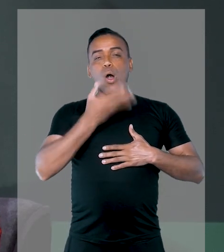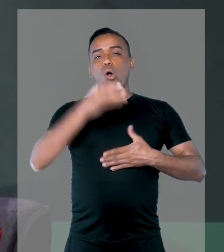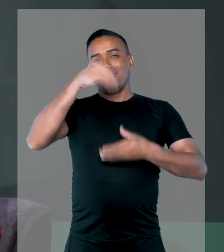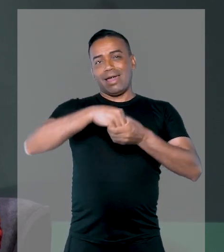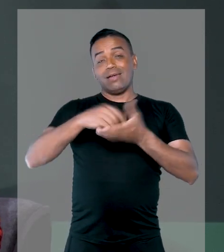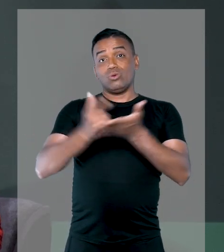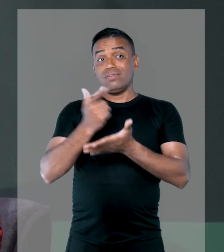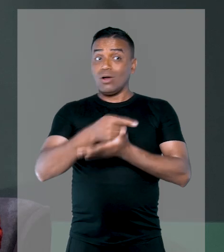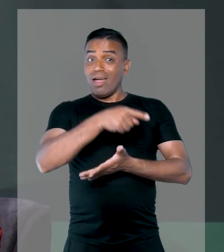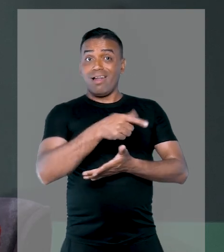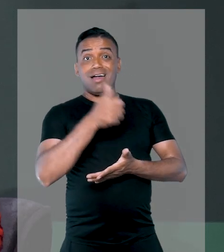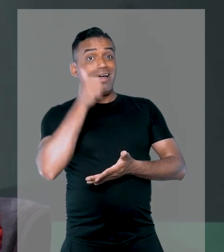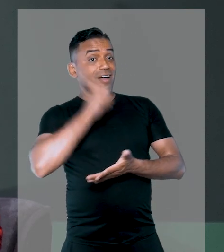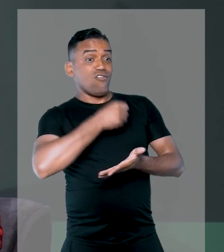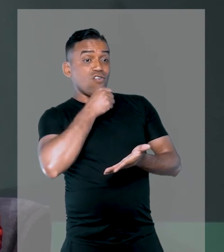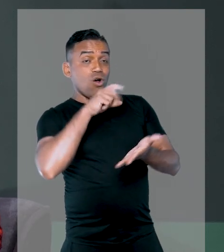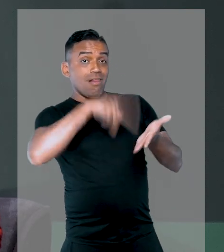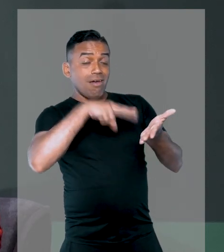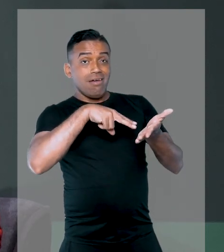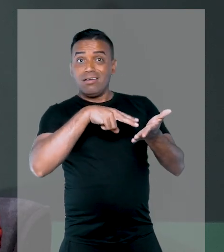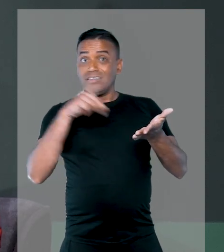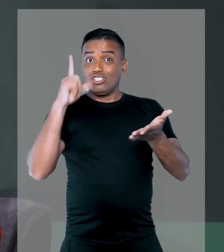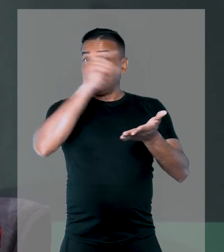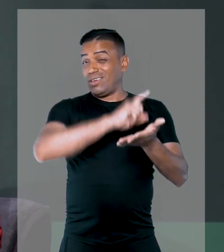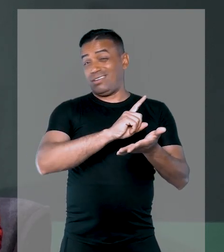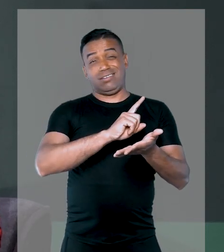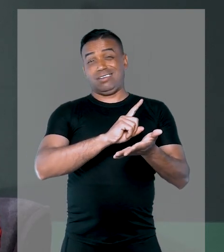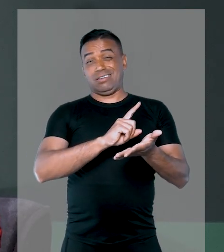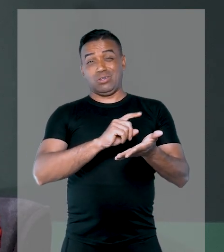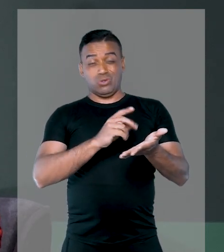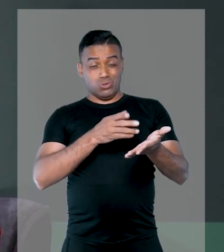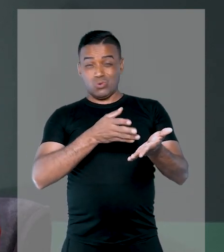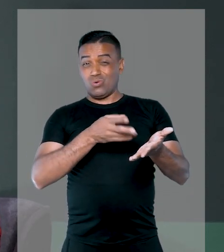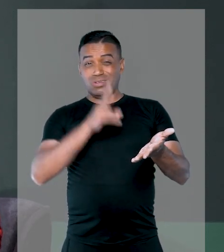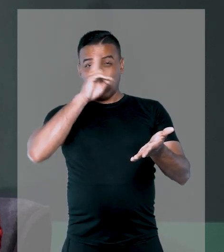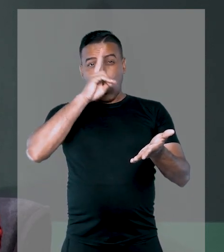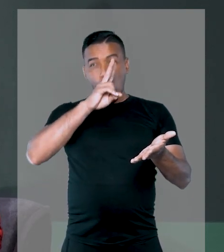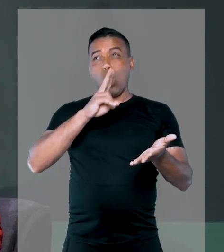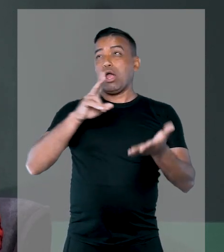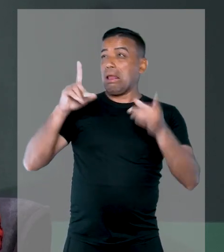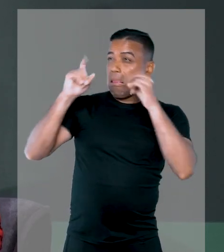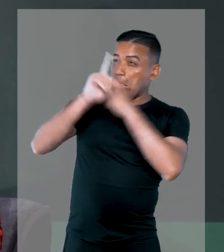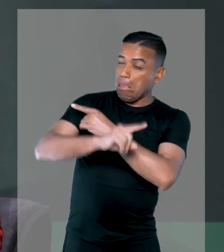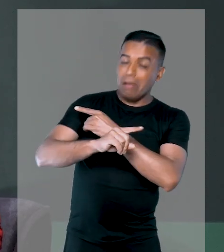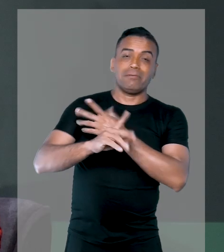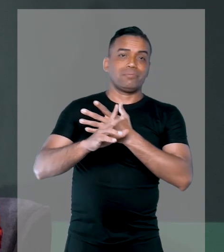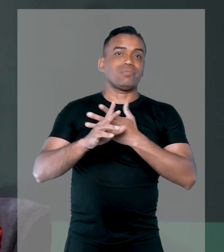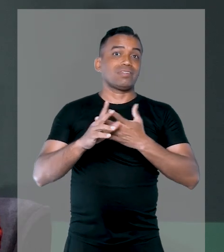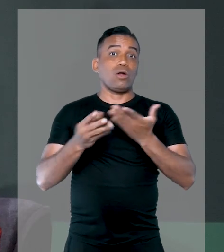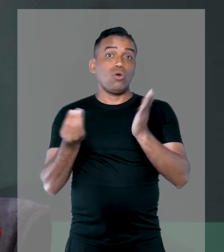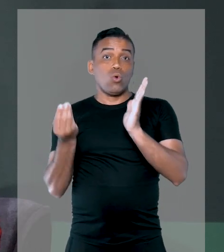difícil para ela ler. Embora a vida já é difícil o suficiente, a história já é complicada,